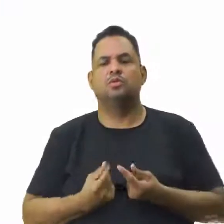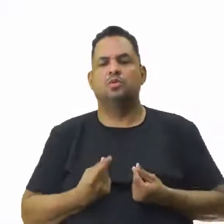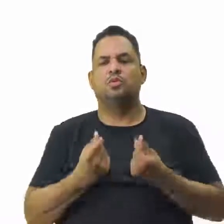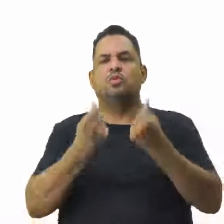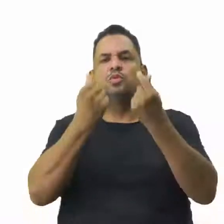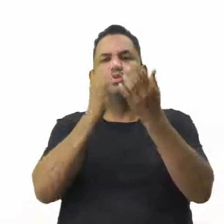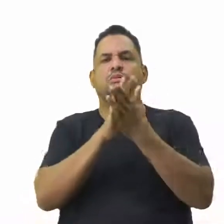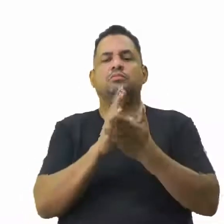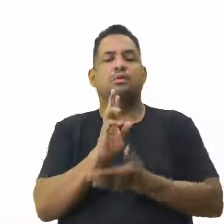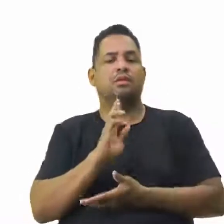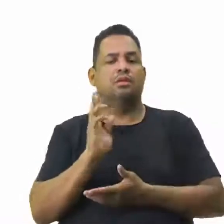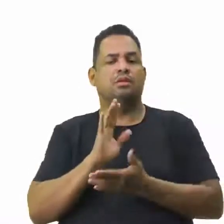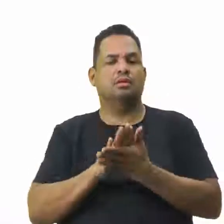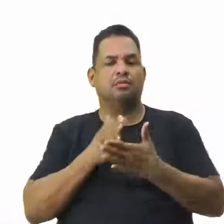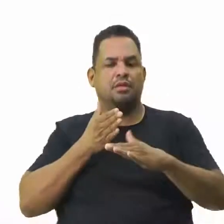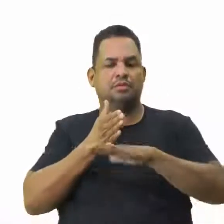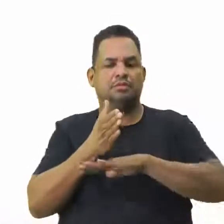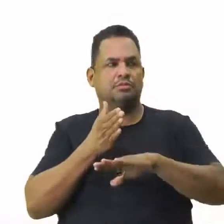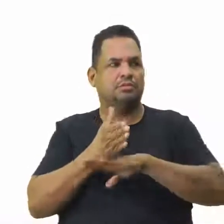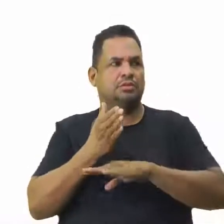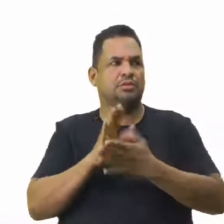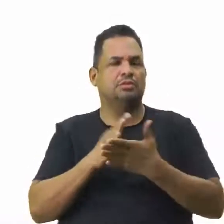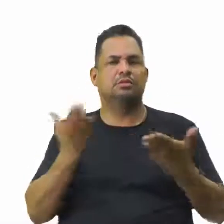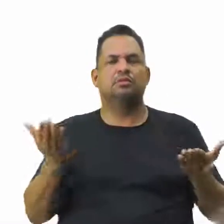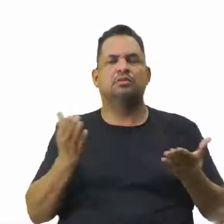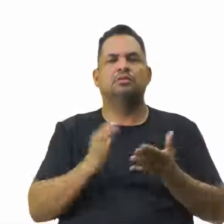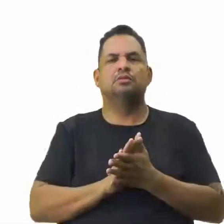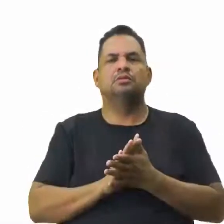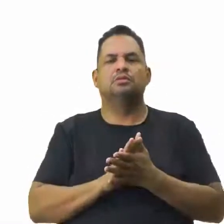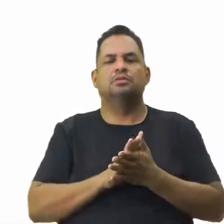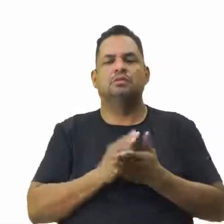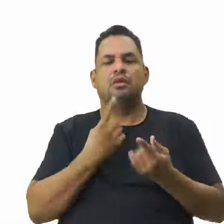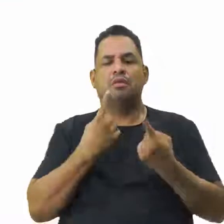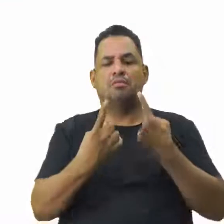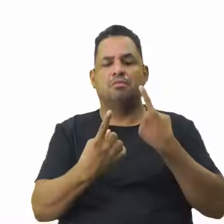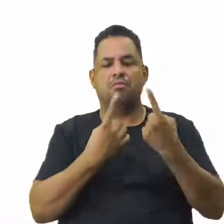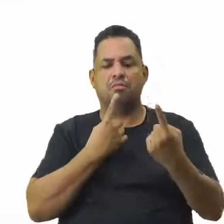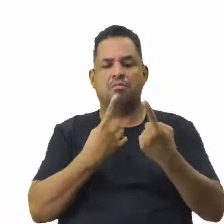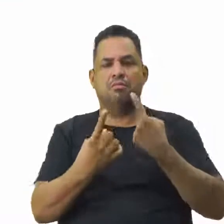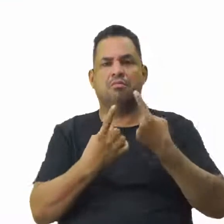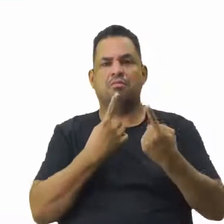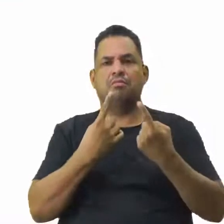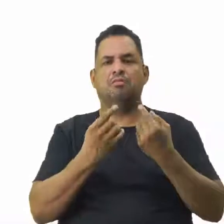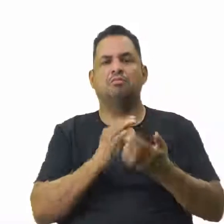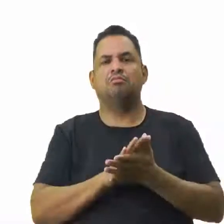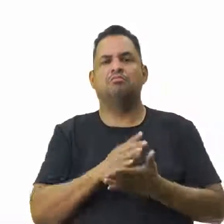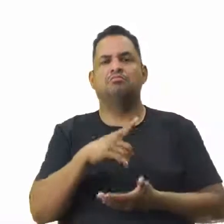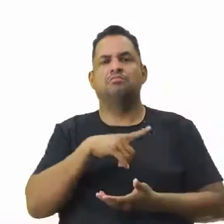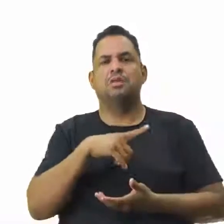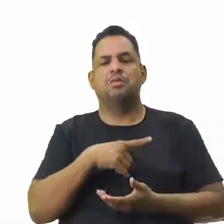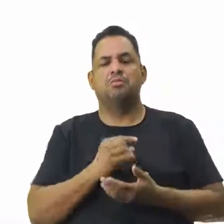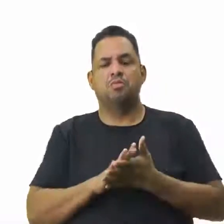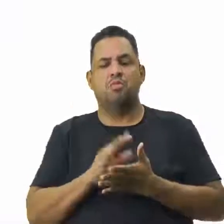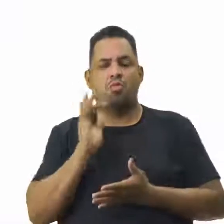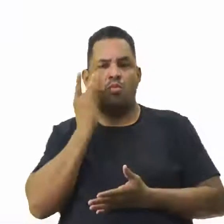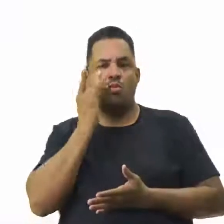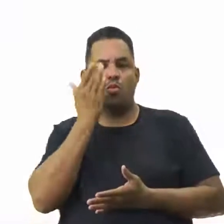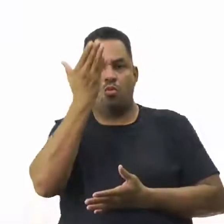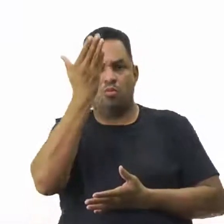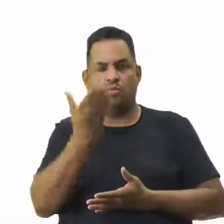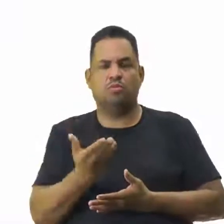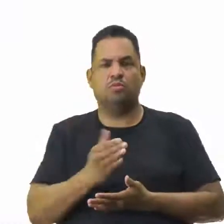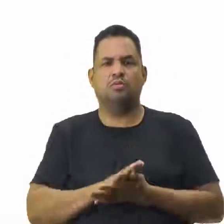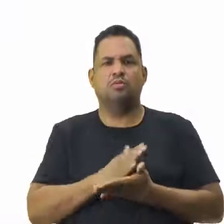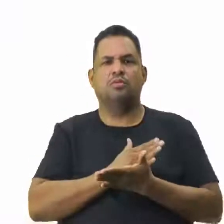desse empreendimento. A Transamazônica está aí, a pista da mina de ouro, ó, tá?